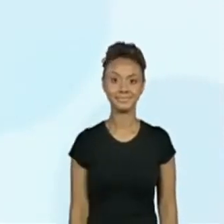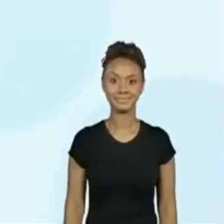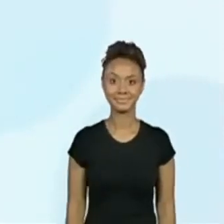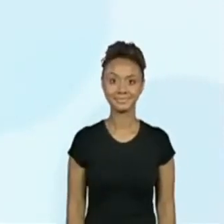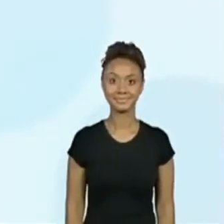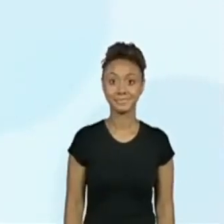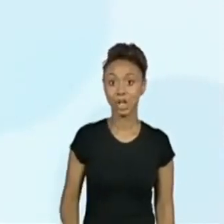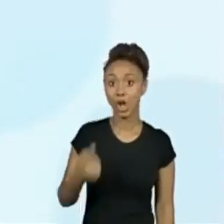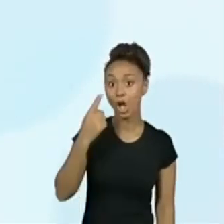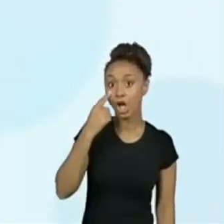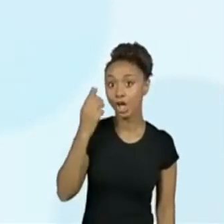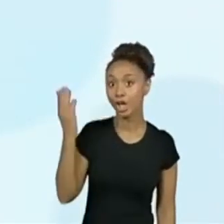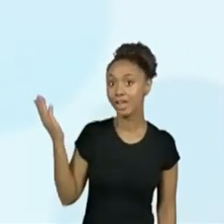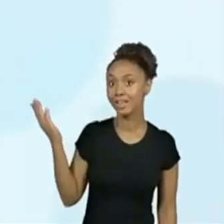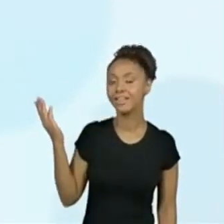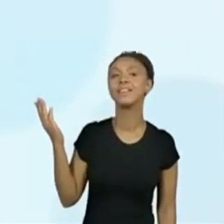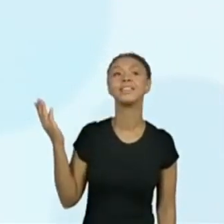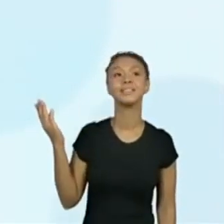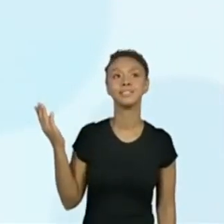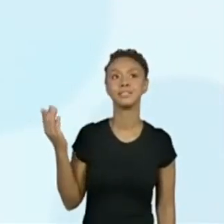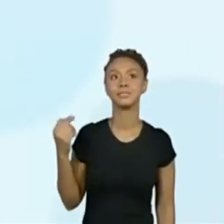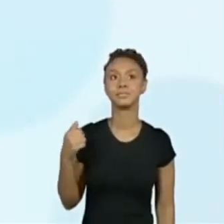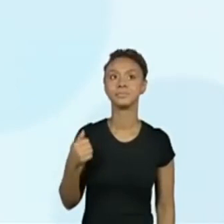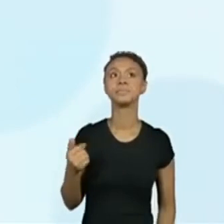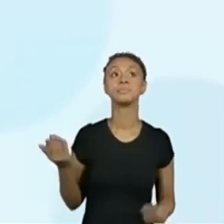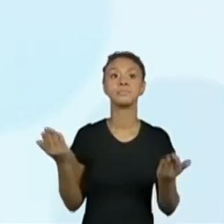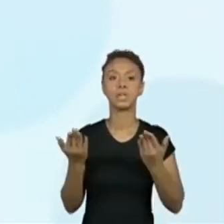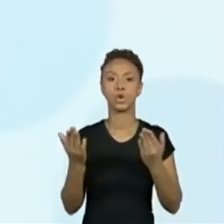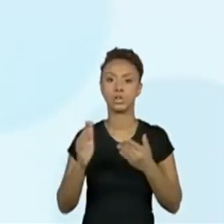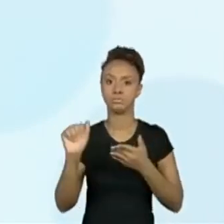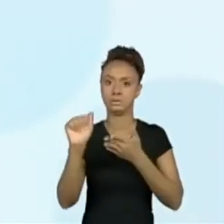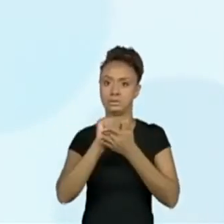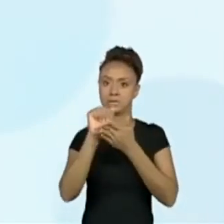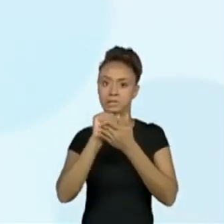Olhem lá, então. Deixa eu apagar aqui em cima para ficar bonitinho, para que eles